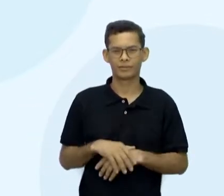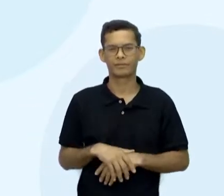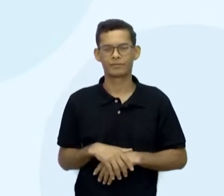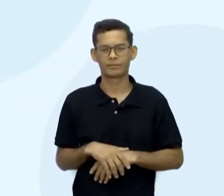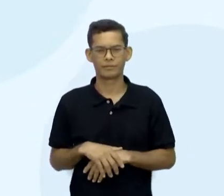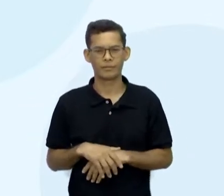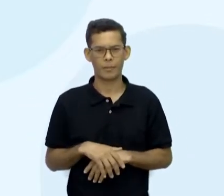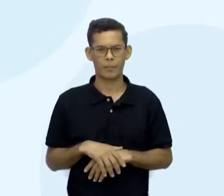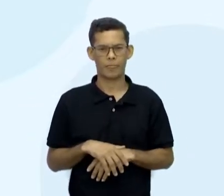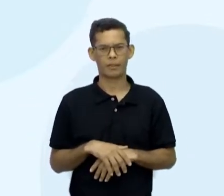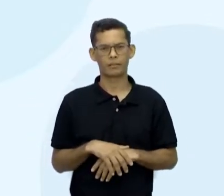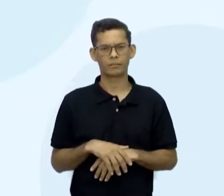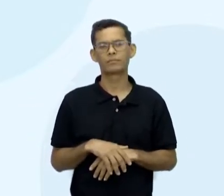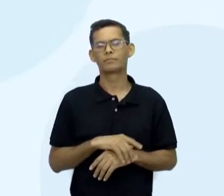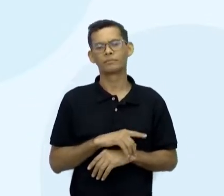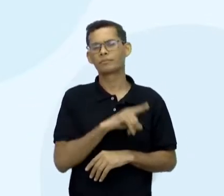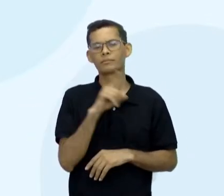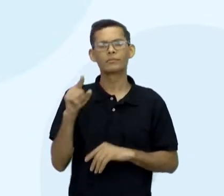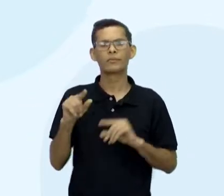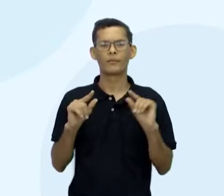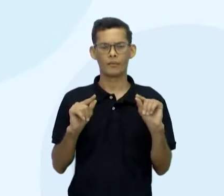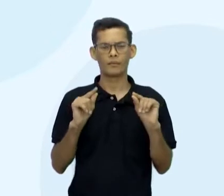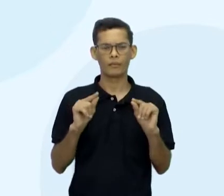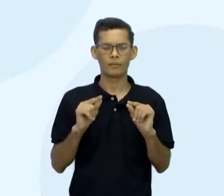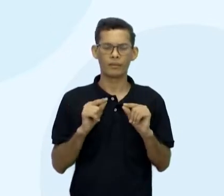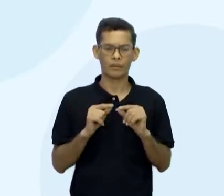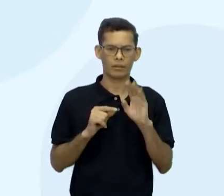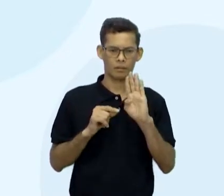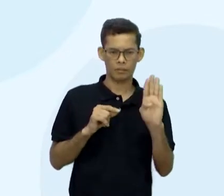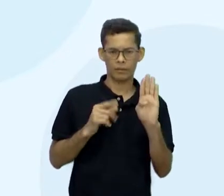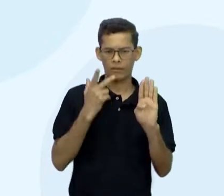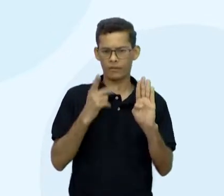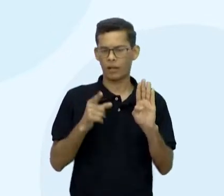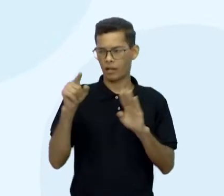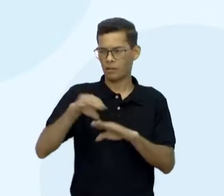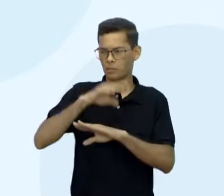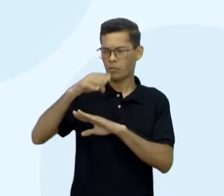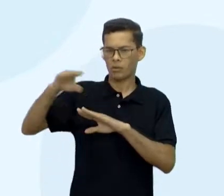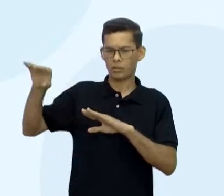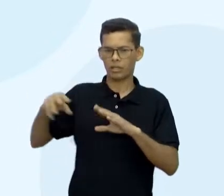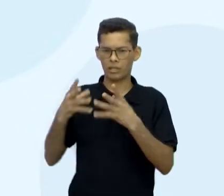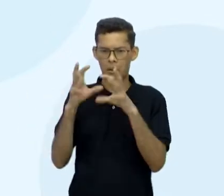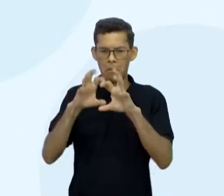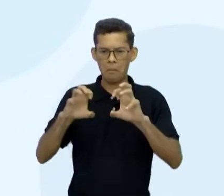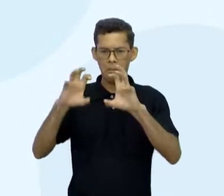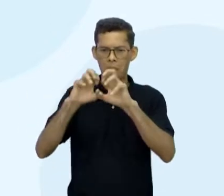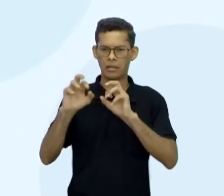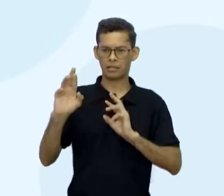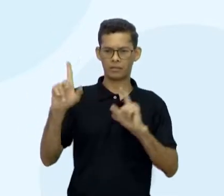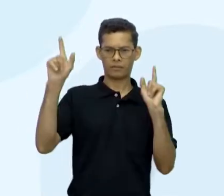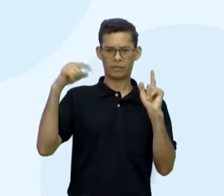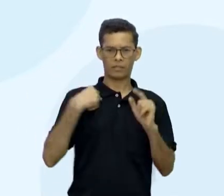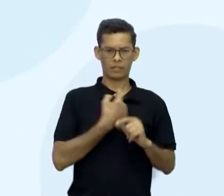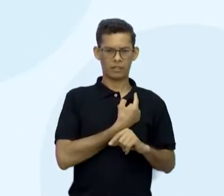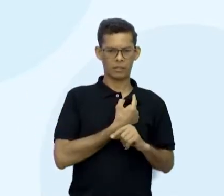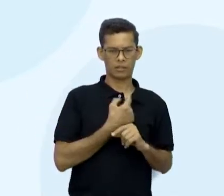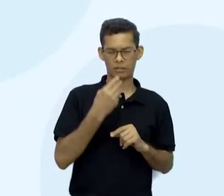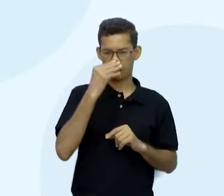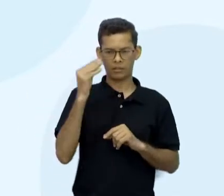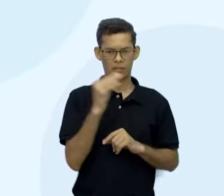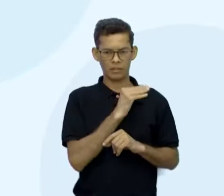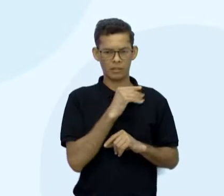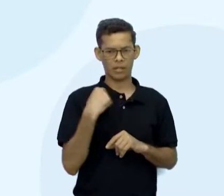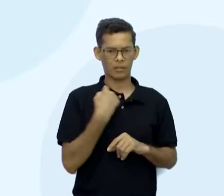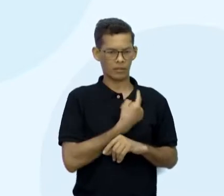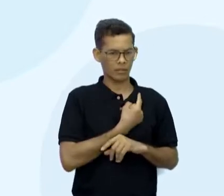mesmo? B. A massa das montanhas ser desprezível em relação à nossa? Ixi, não, é. A massa da montanha desprezível em relação à sua?